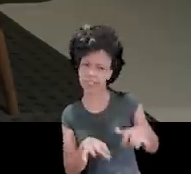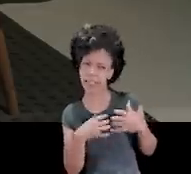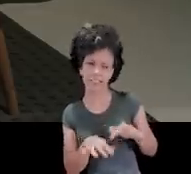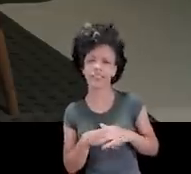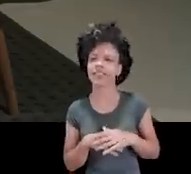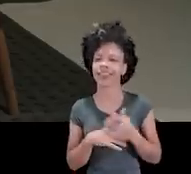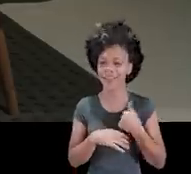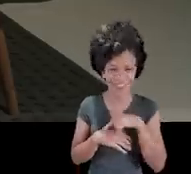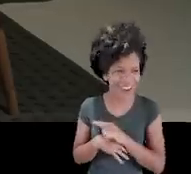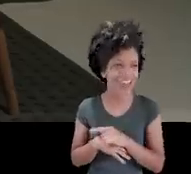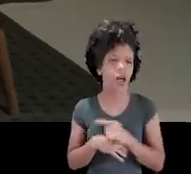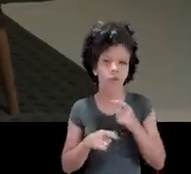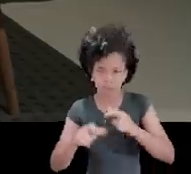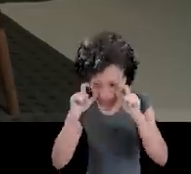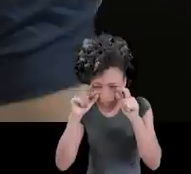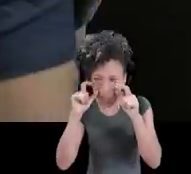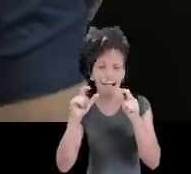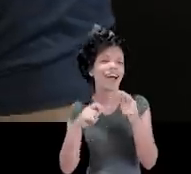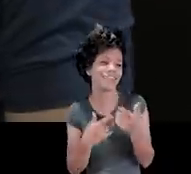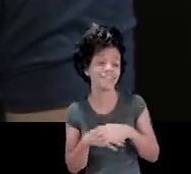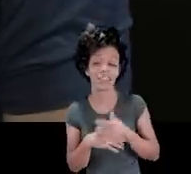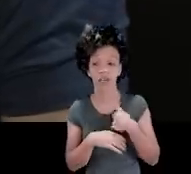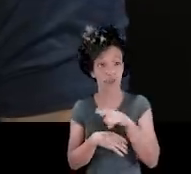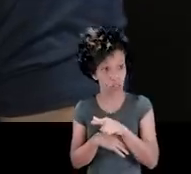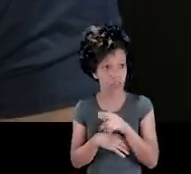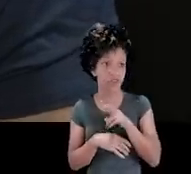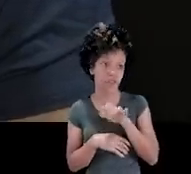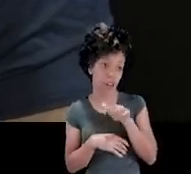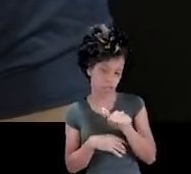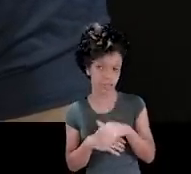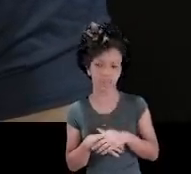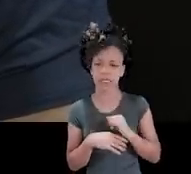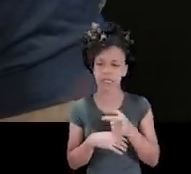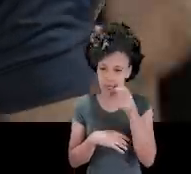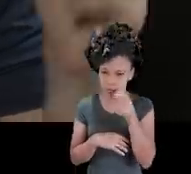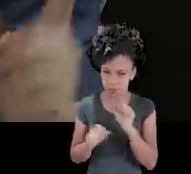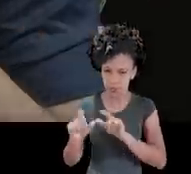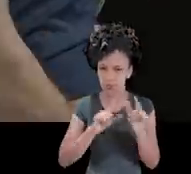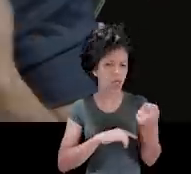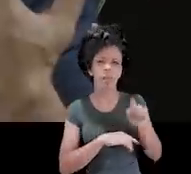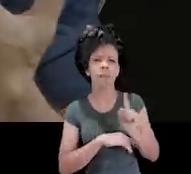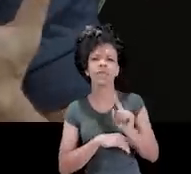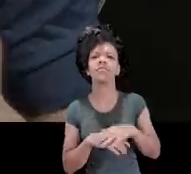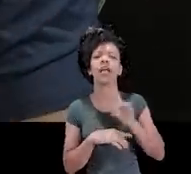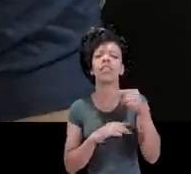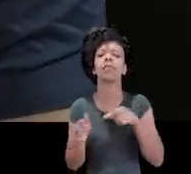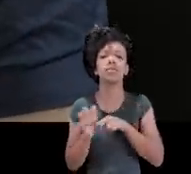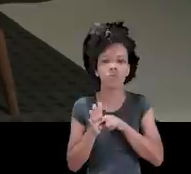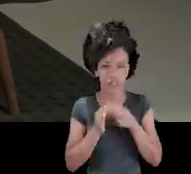nas caras. Não, bota óculos escuro amarelo. E eu tava lá no Vilela, cara, se puder depois até mostrar. Não precisa mostrar, depois a galera vai e